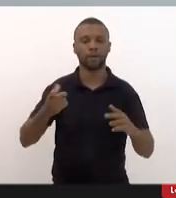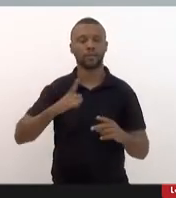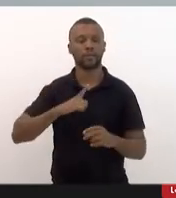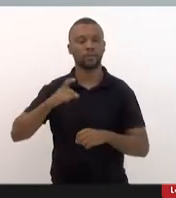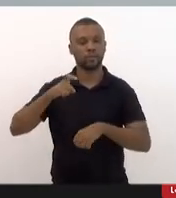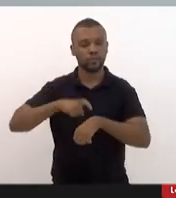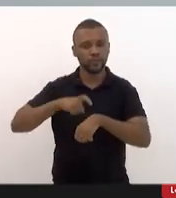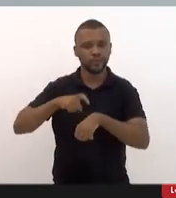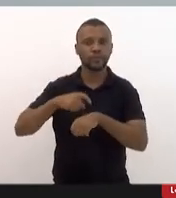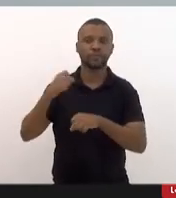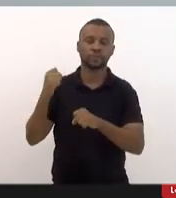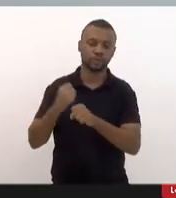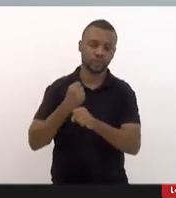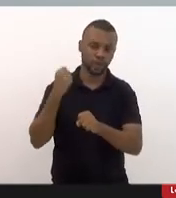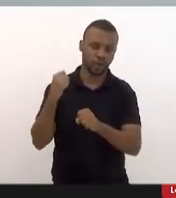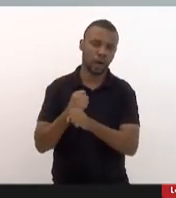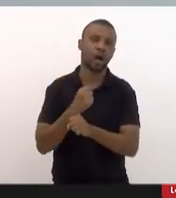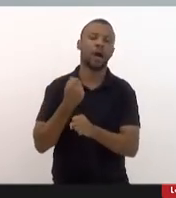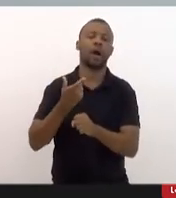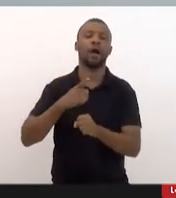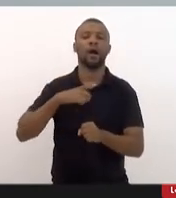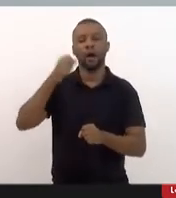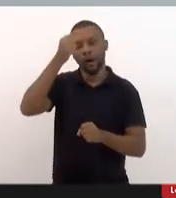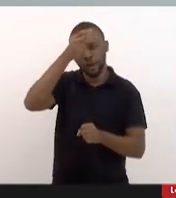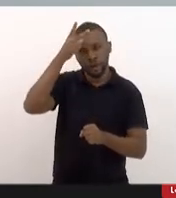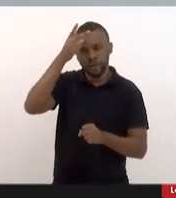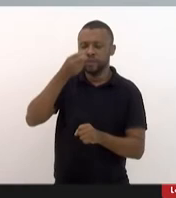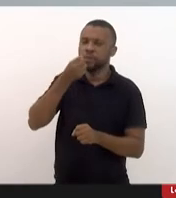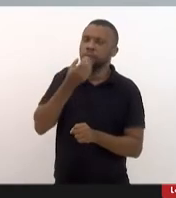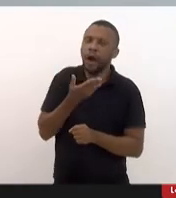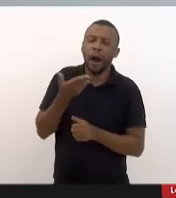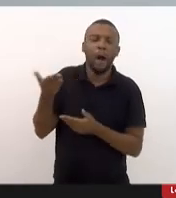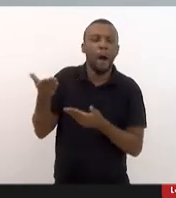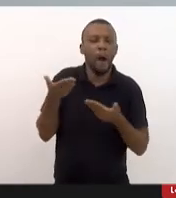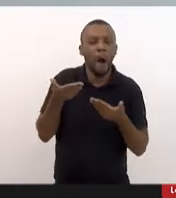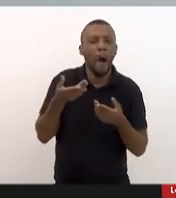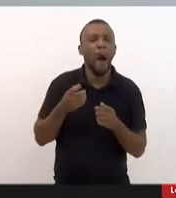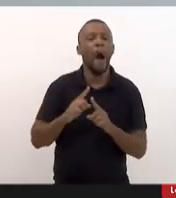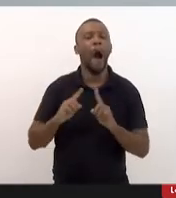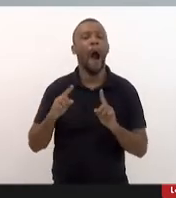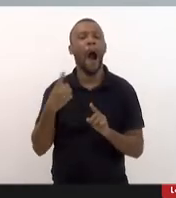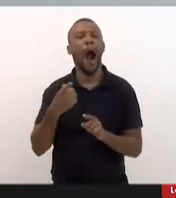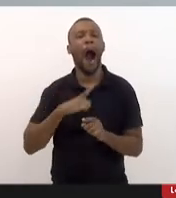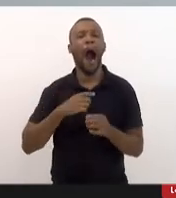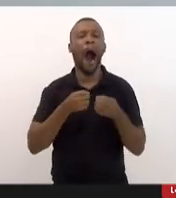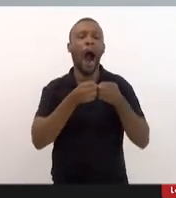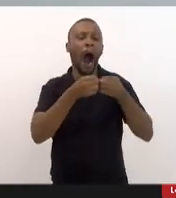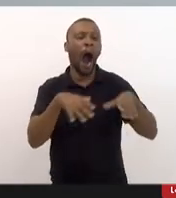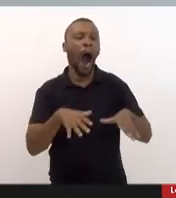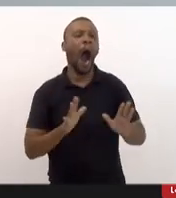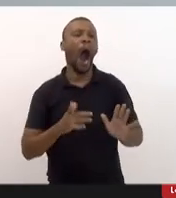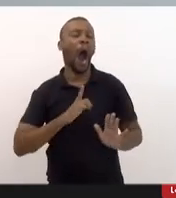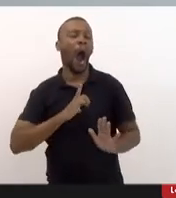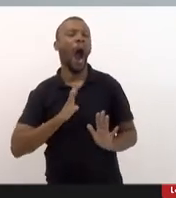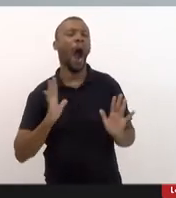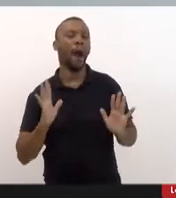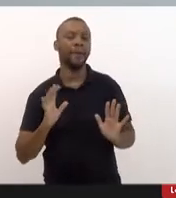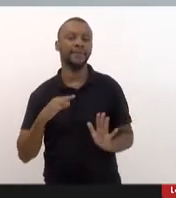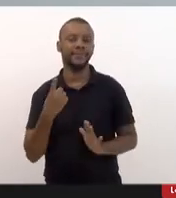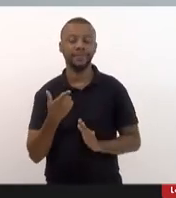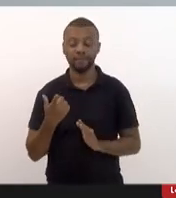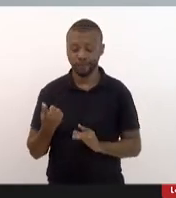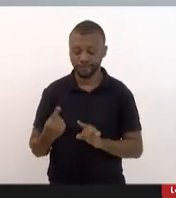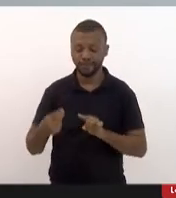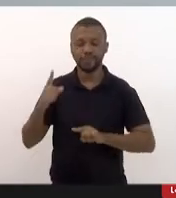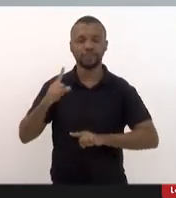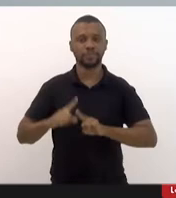nosso município, ele cortou o nosso município, foi bem-vindo, mas só que assim, trouxe muito prejuízo. E eu acho que hoje, além do